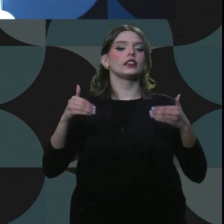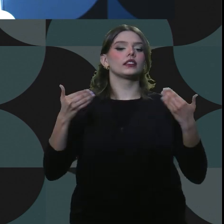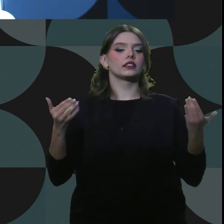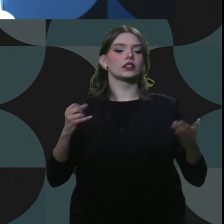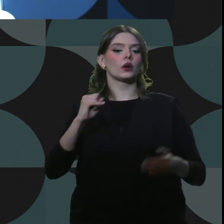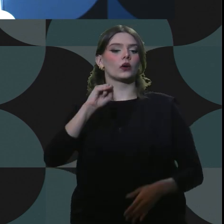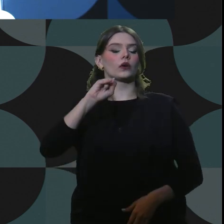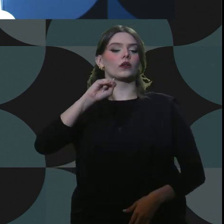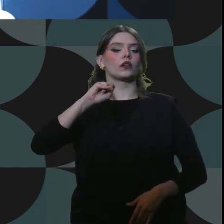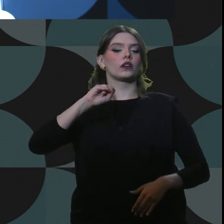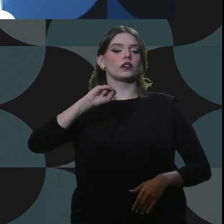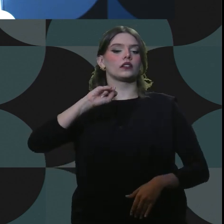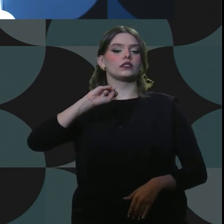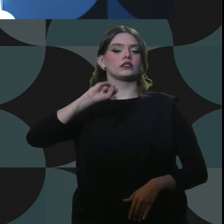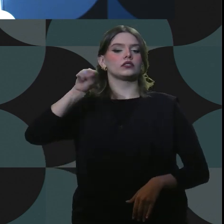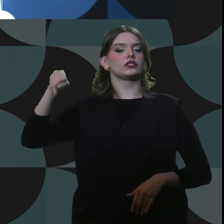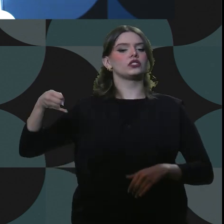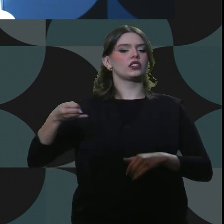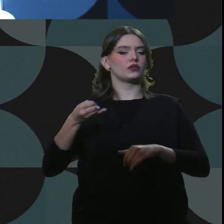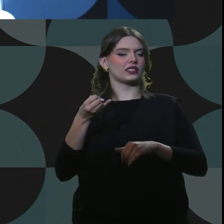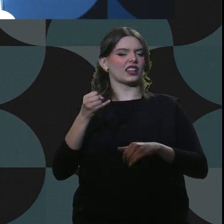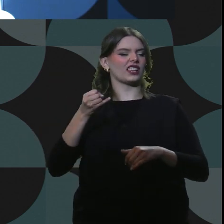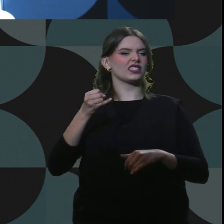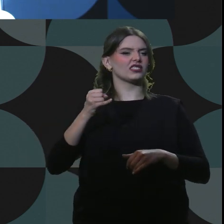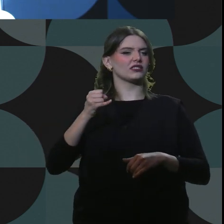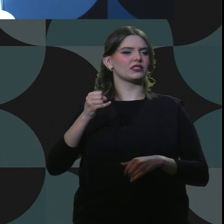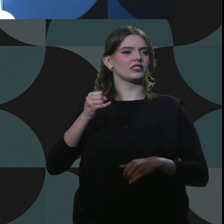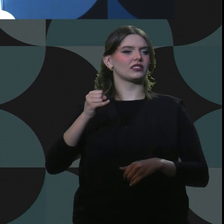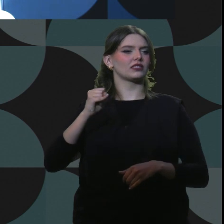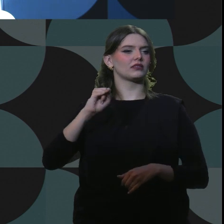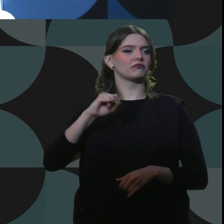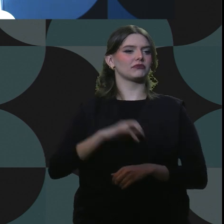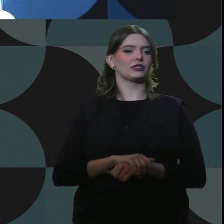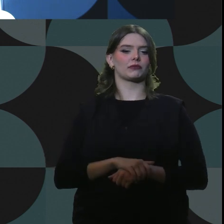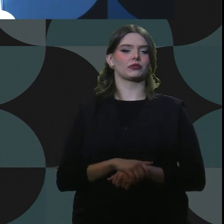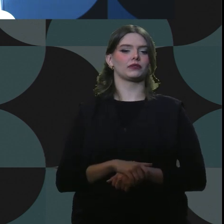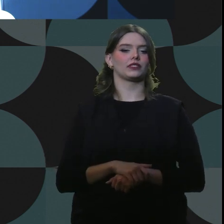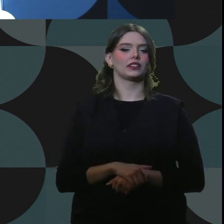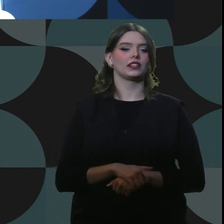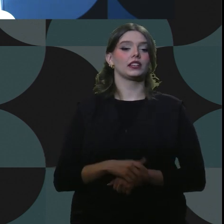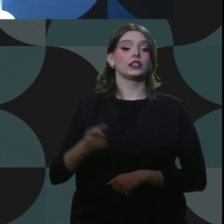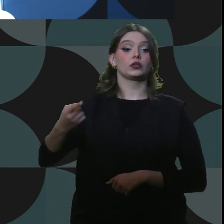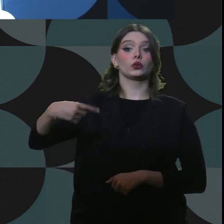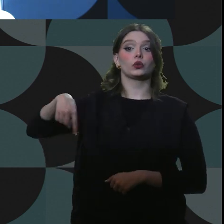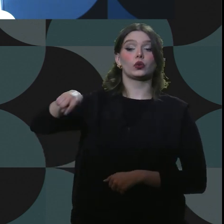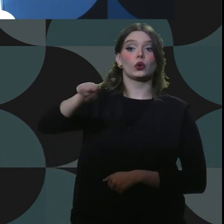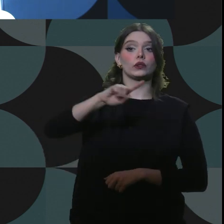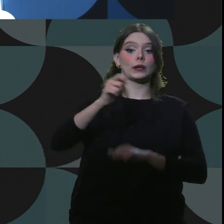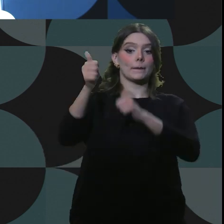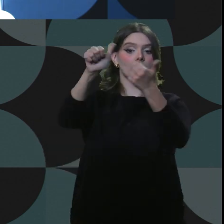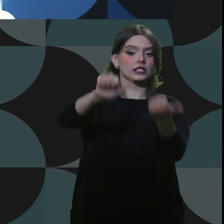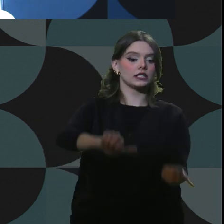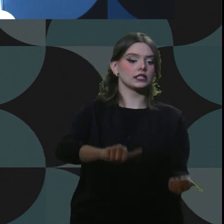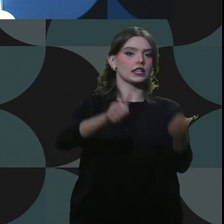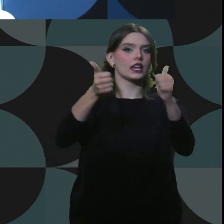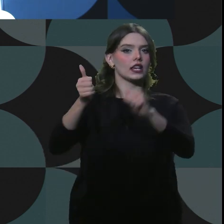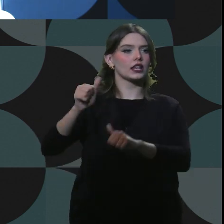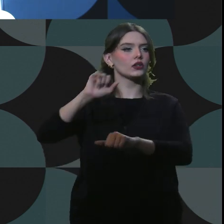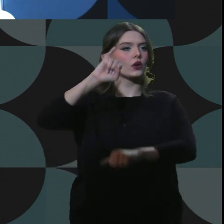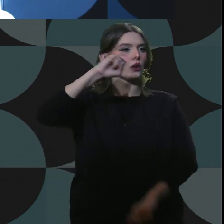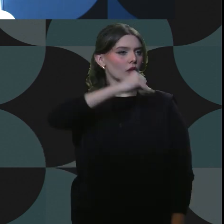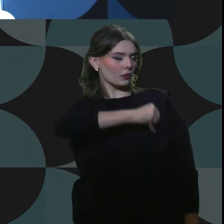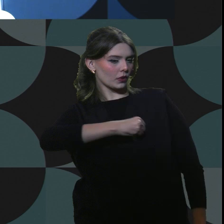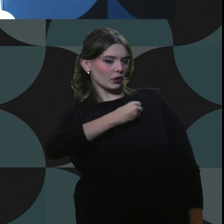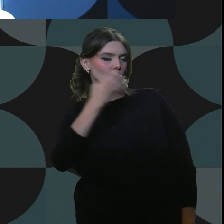Jerusalém, toda a Judéia e toda a circunvizinhança do Jordão, e eram por ele batizados no rio Jordão, confessando os